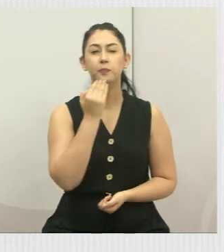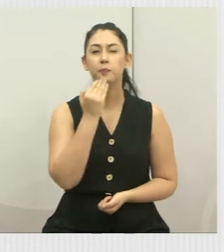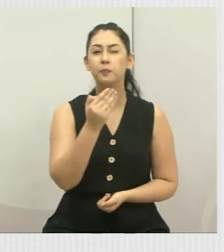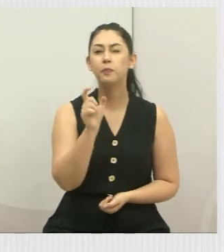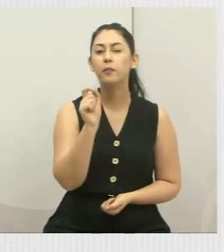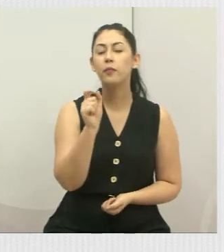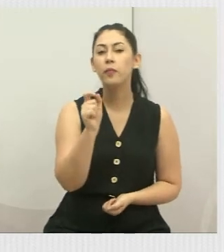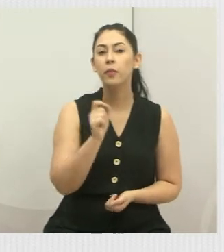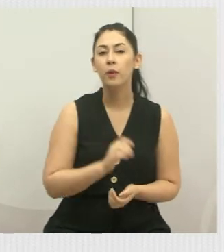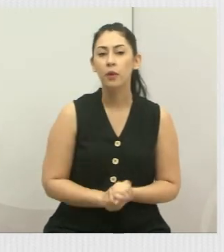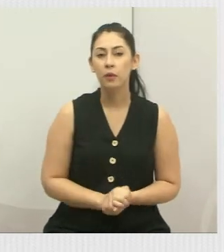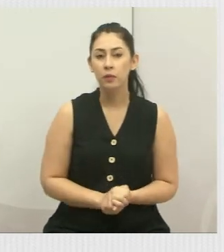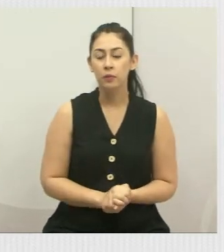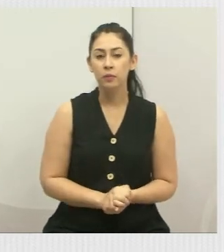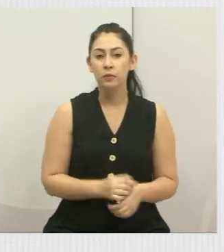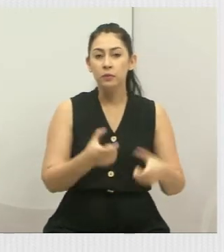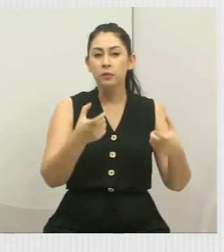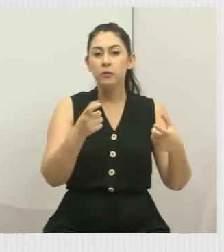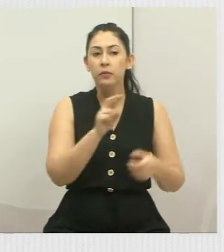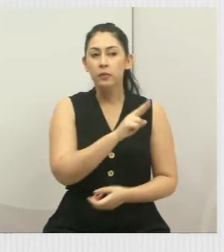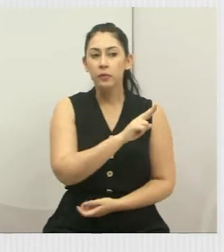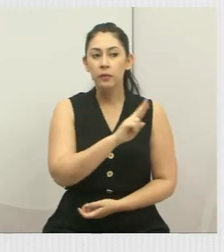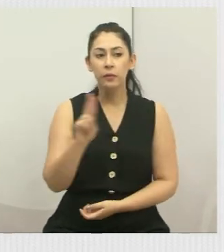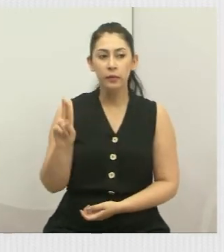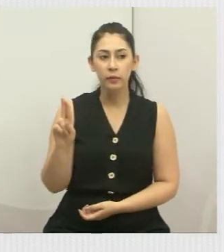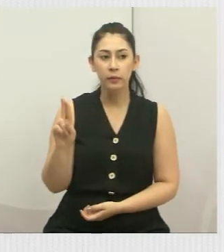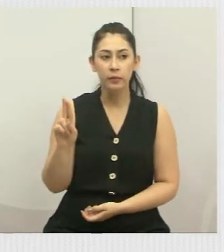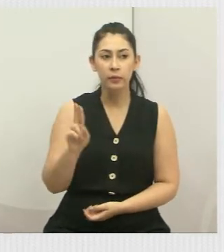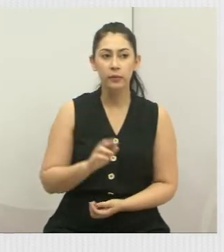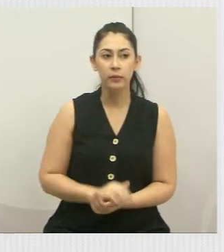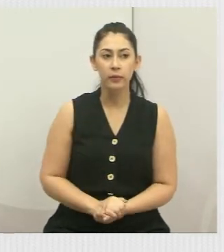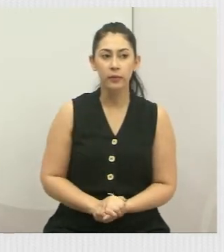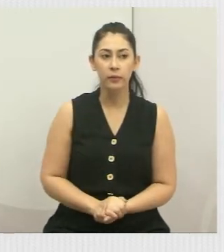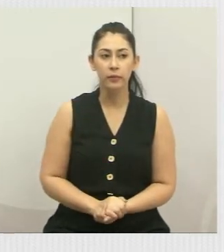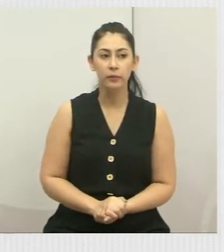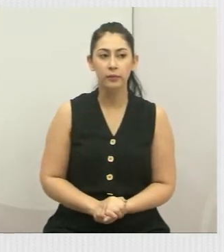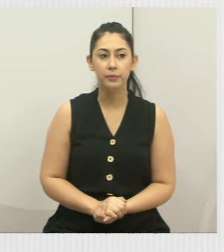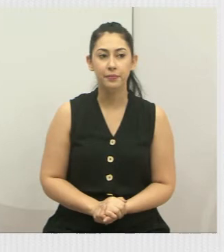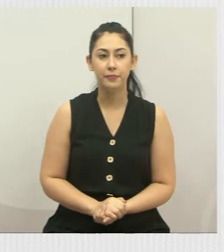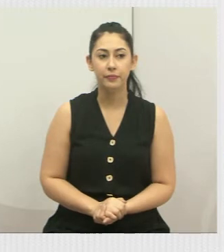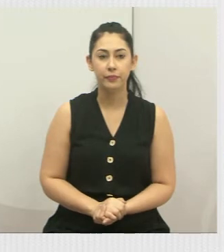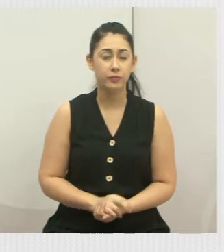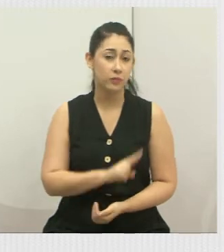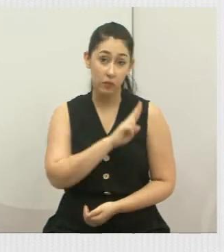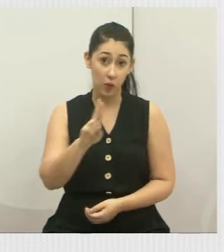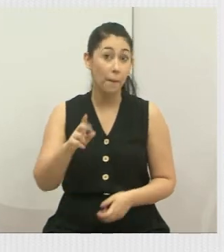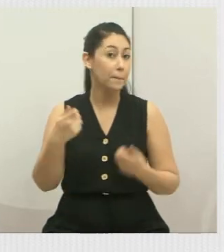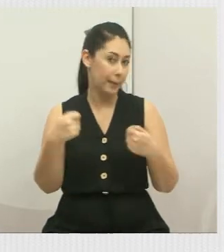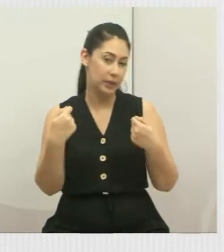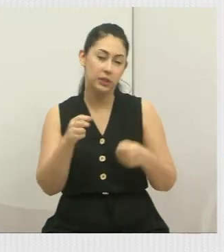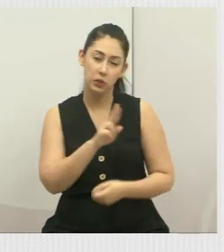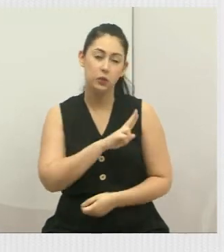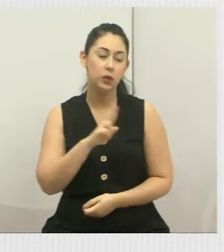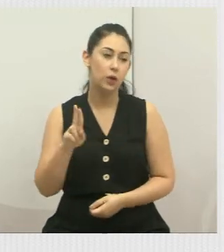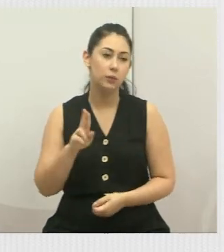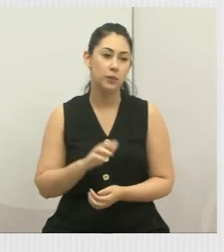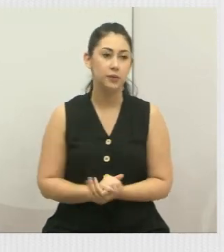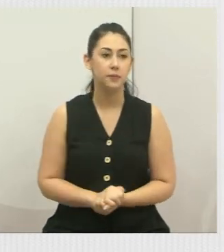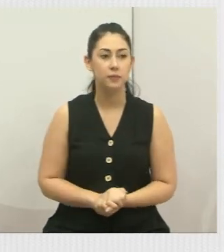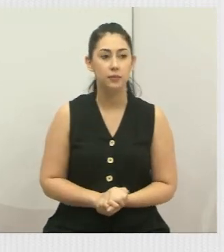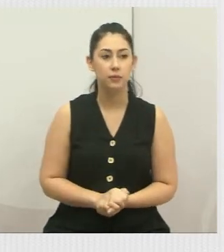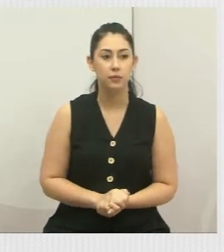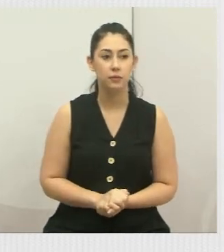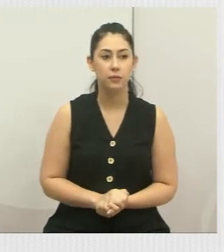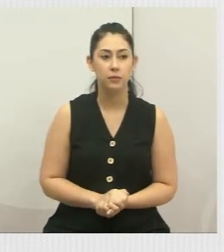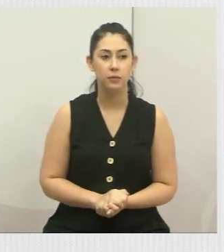logo de início, o seu nome, é o único campo obrigatório. Apesar que você pode, né? Enfim, deixe